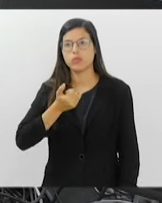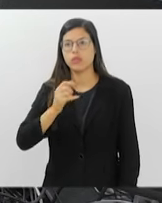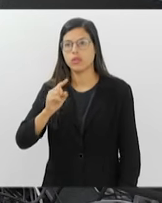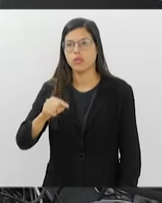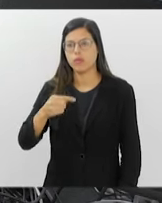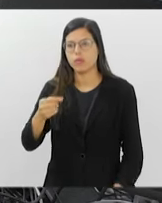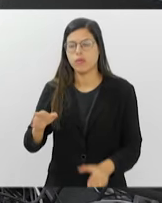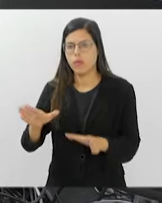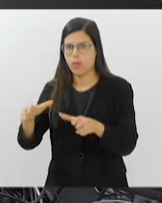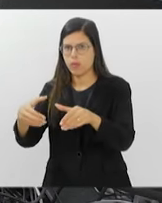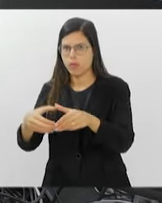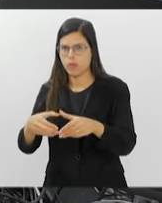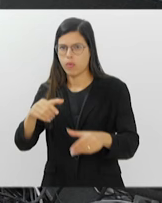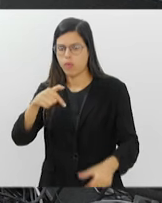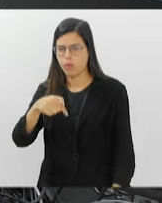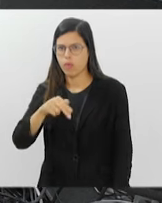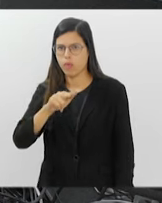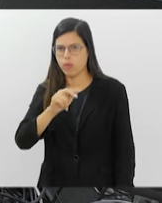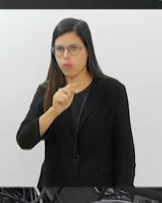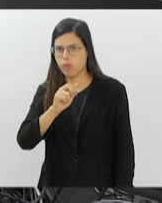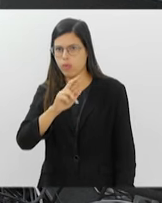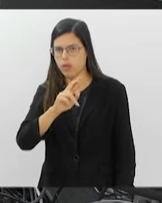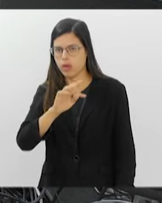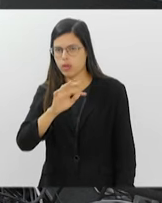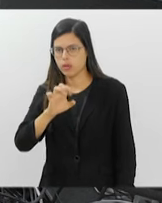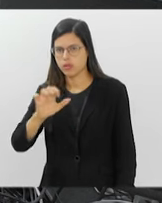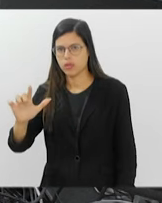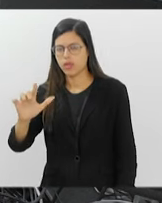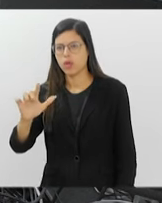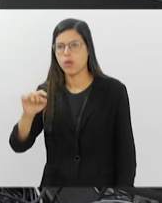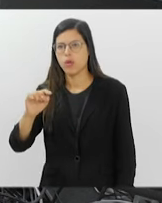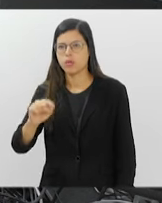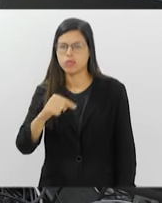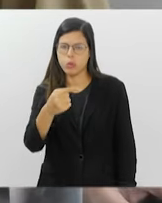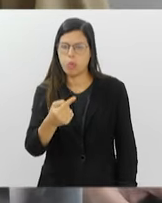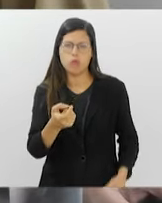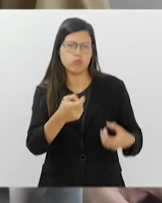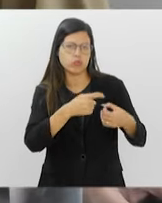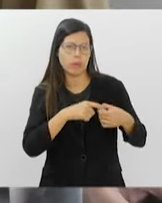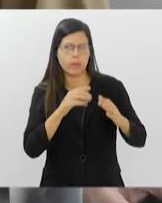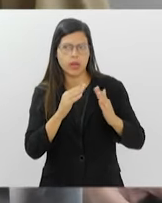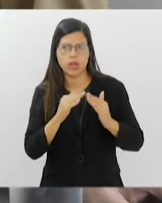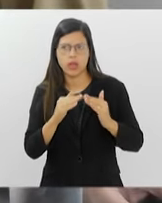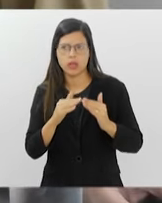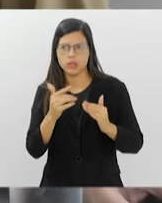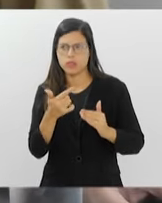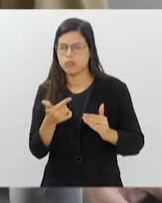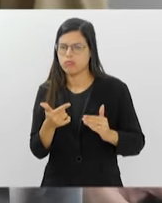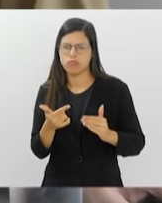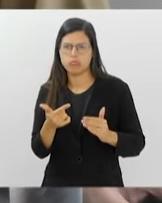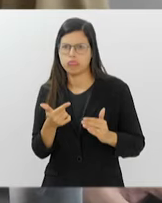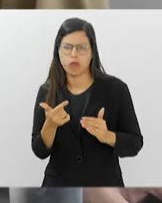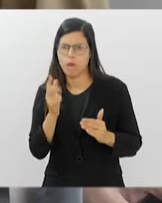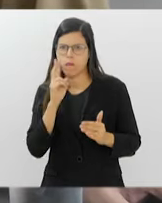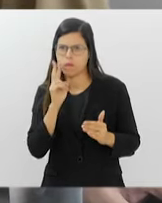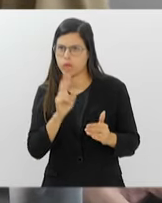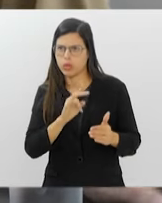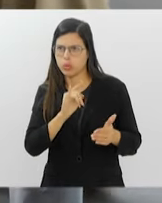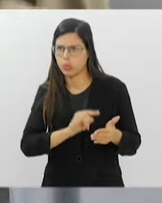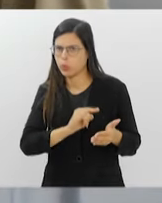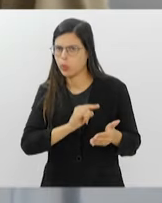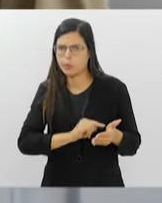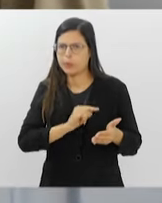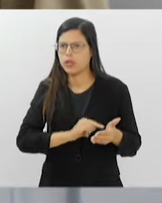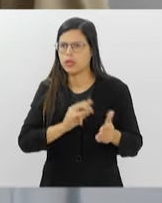geral e de lá eu fui pra minha residência não tive acesso a nenhum documento do rocken Rio nós não aprovamos o